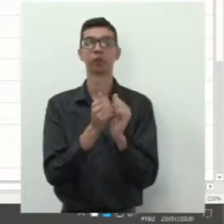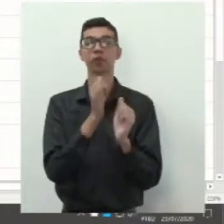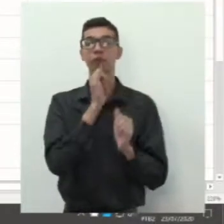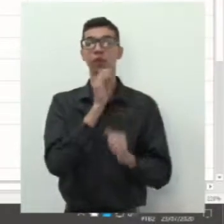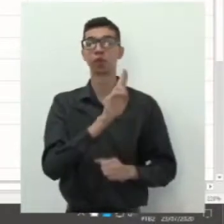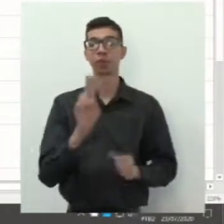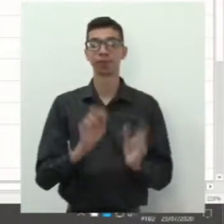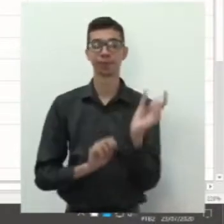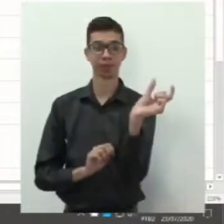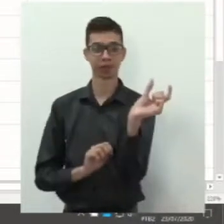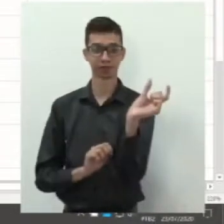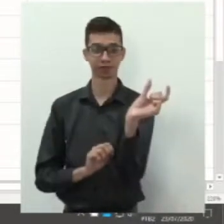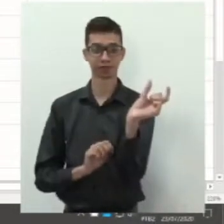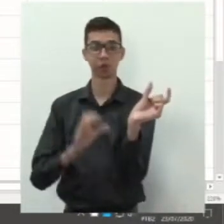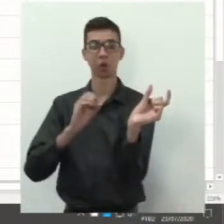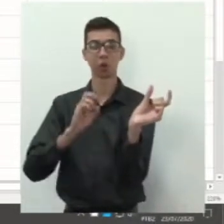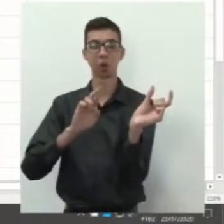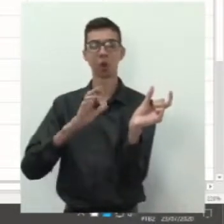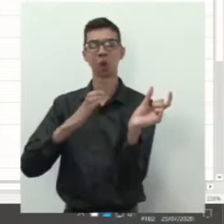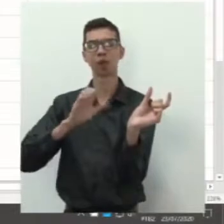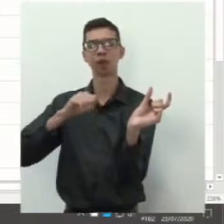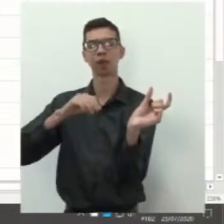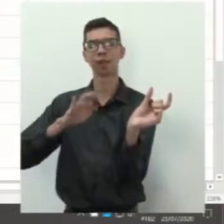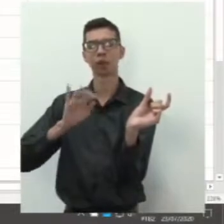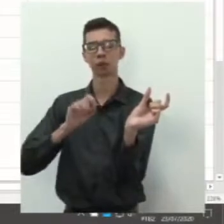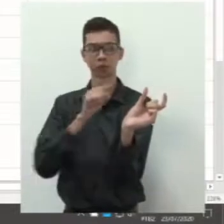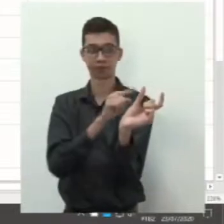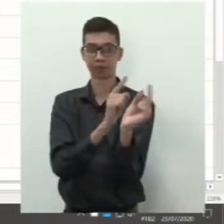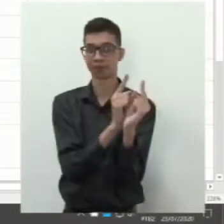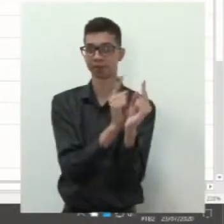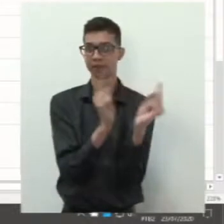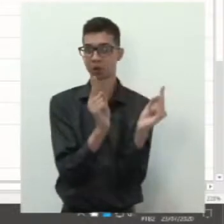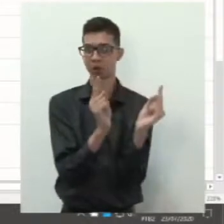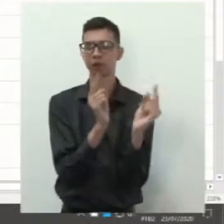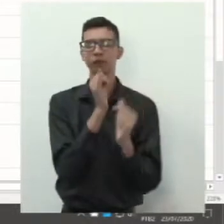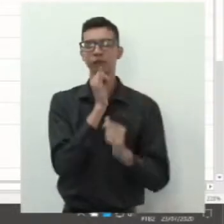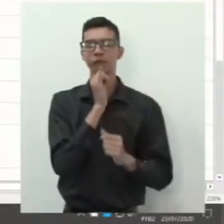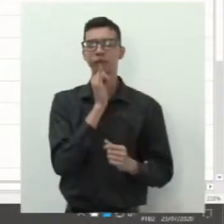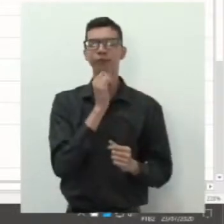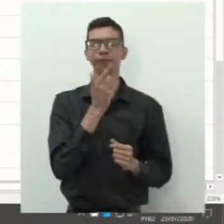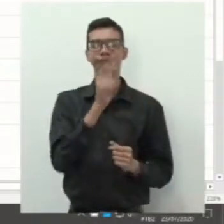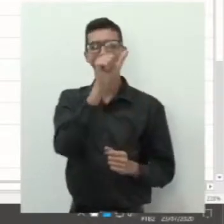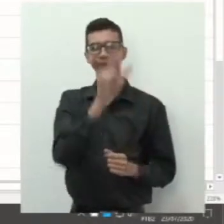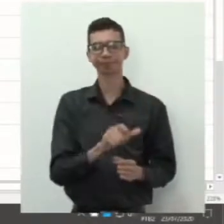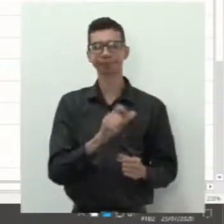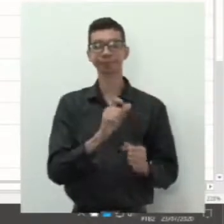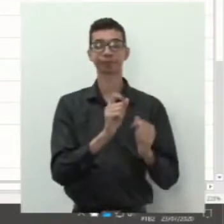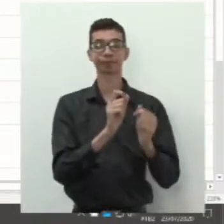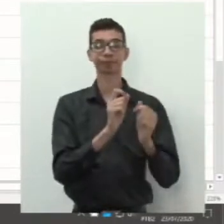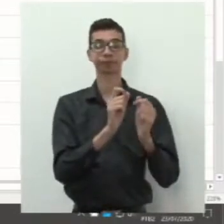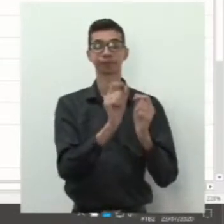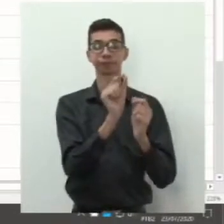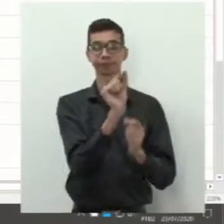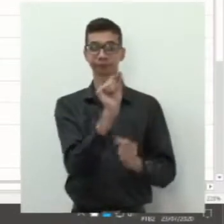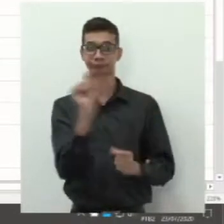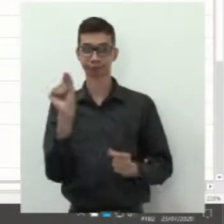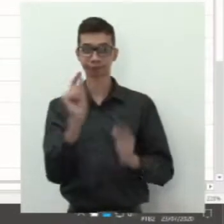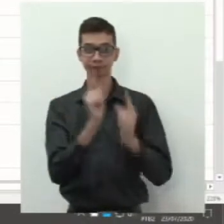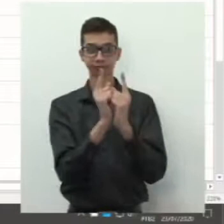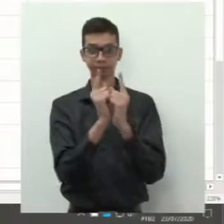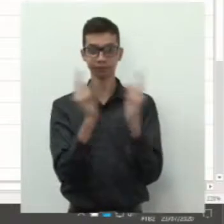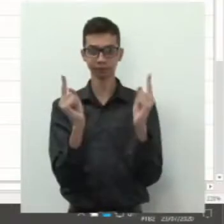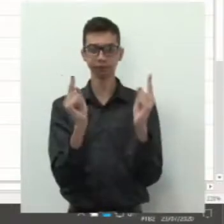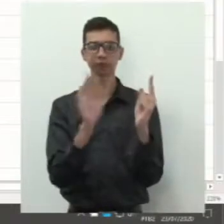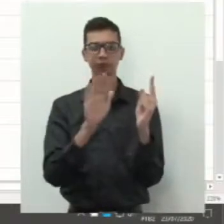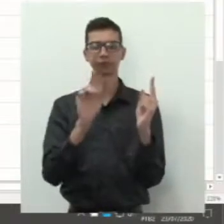orçamento, certo? Se eu arrastar a coluna, ela estiver muito grande, o que eu posso fazer? Eu dou 2 cliques nela, a largura dela vai